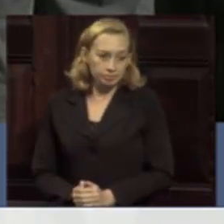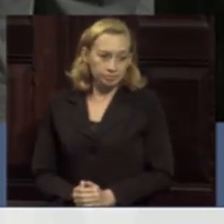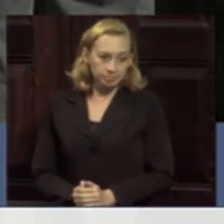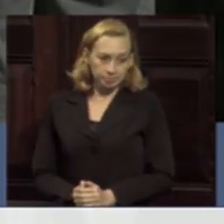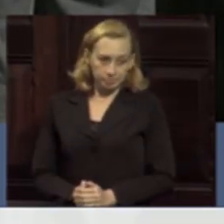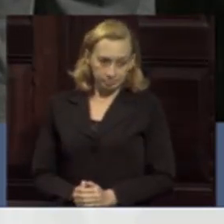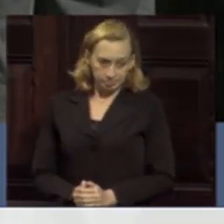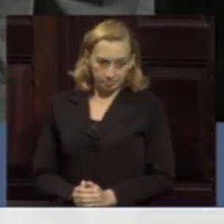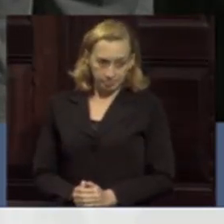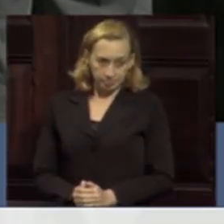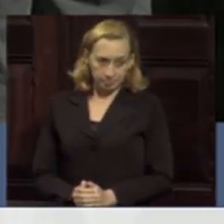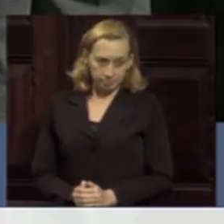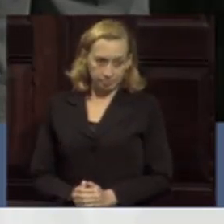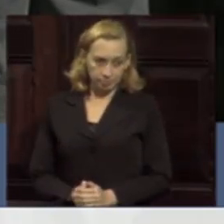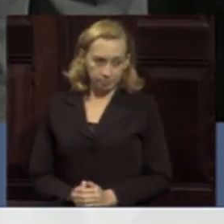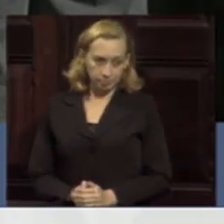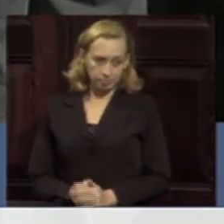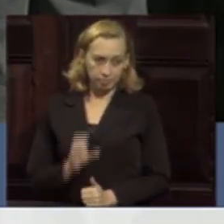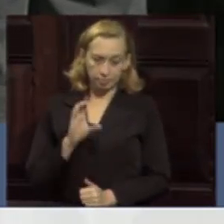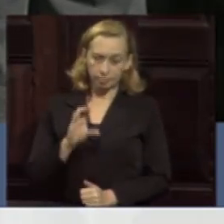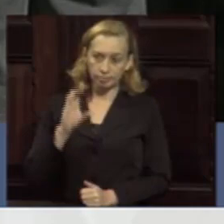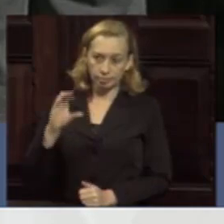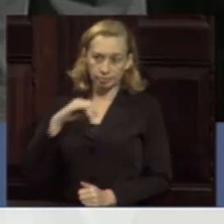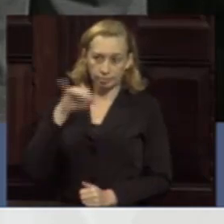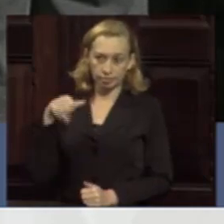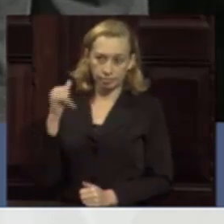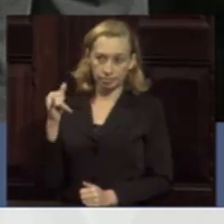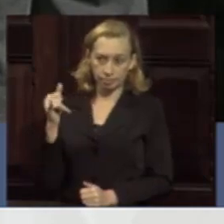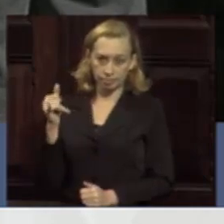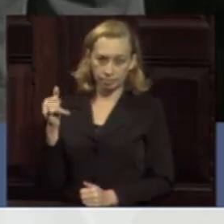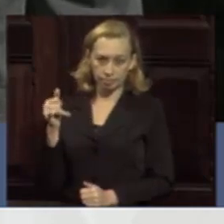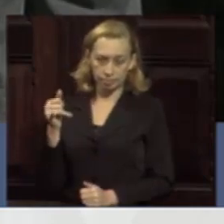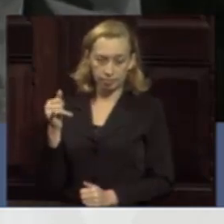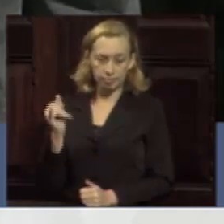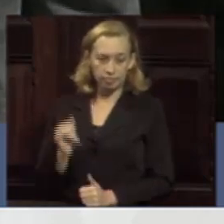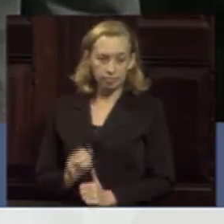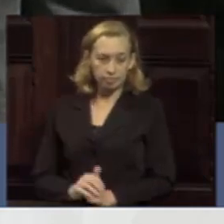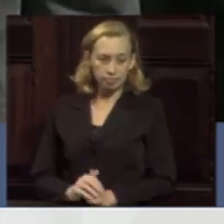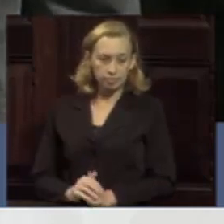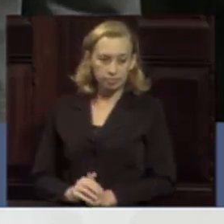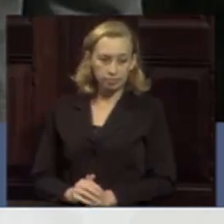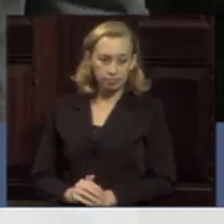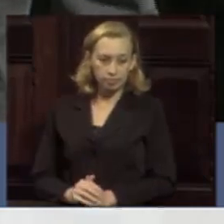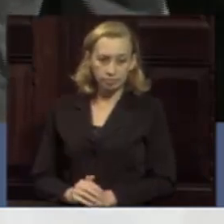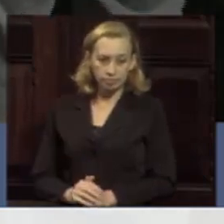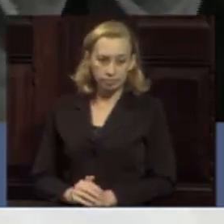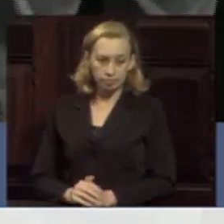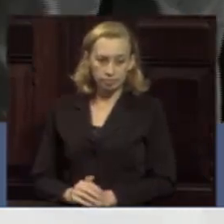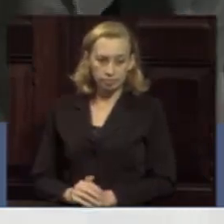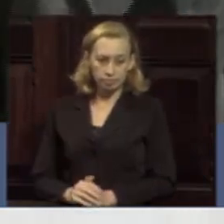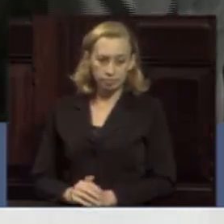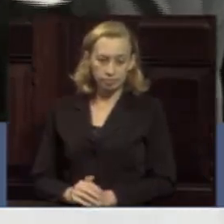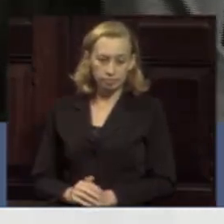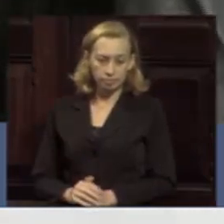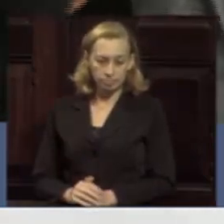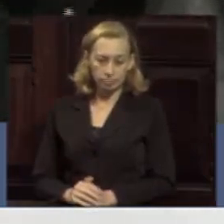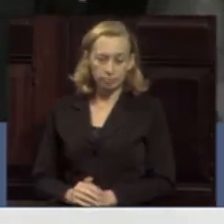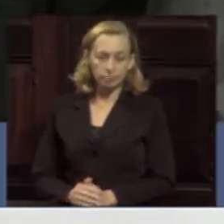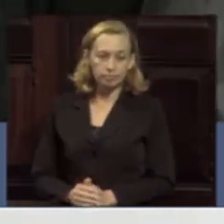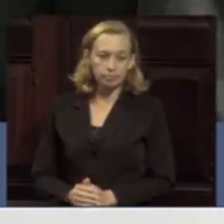o parecer da CCJ no que concerne o mérito das emendas.